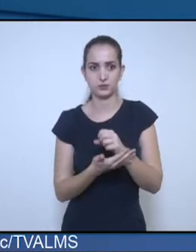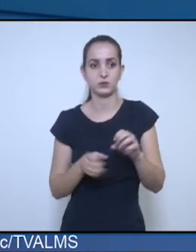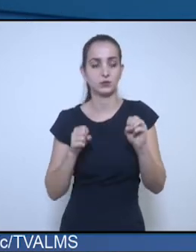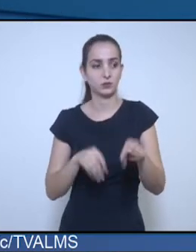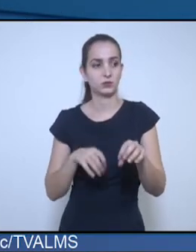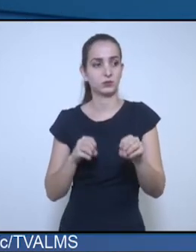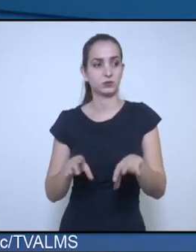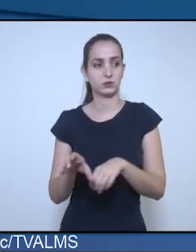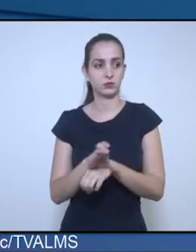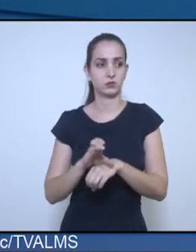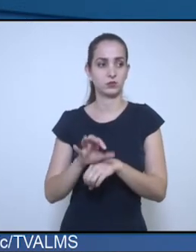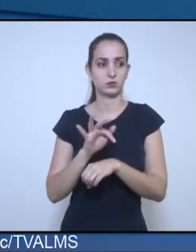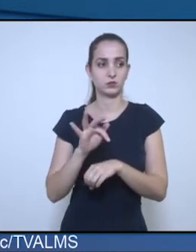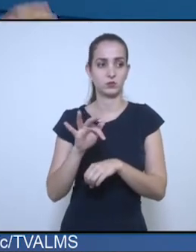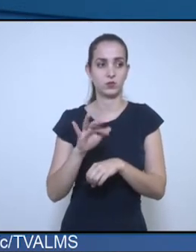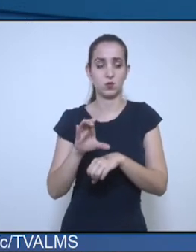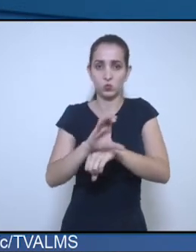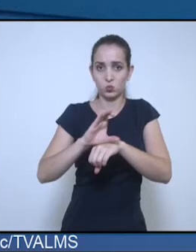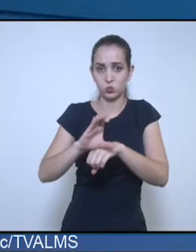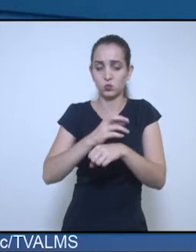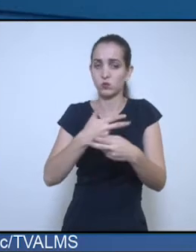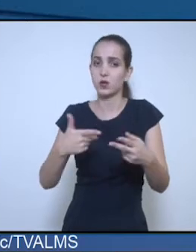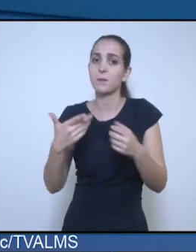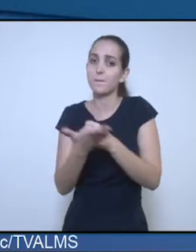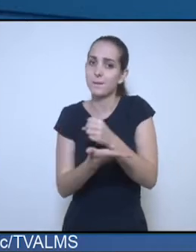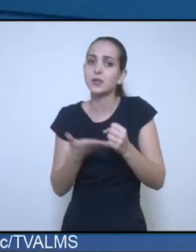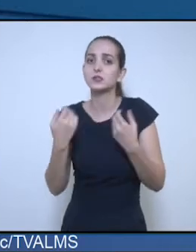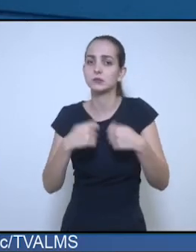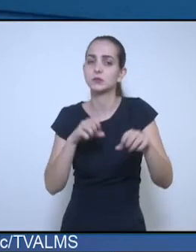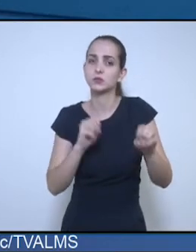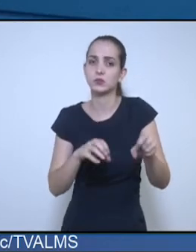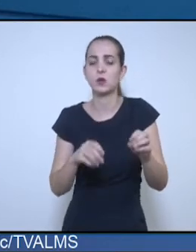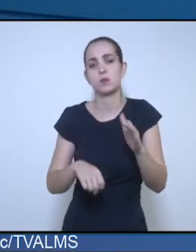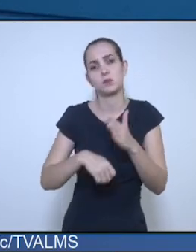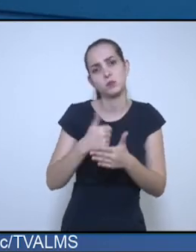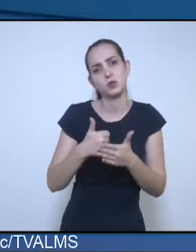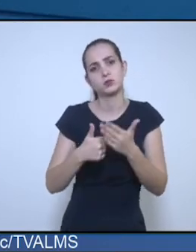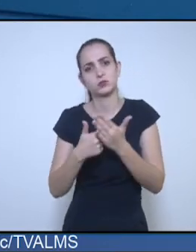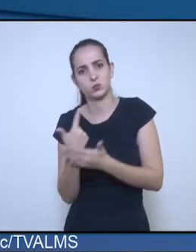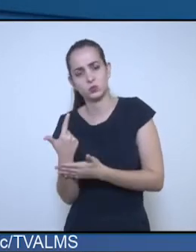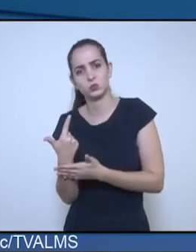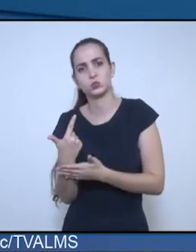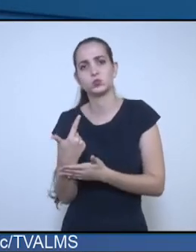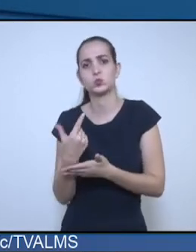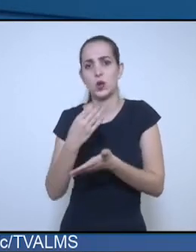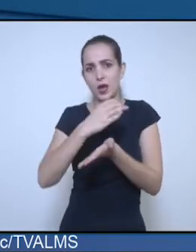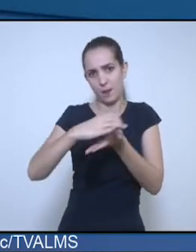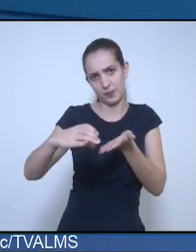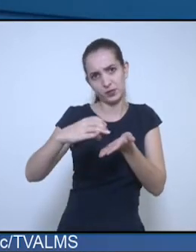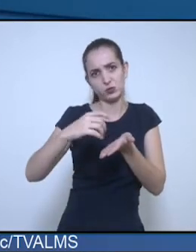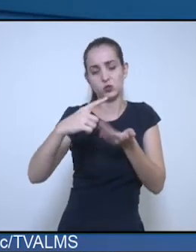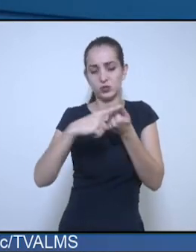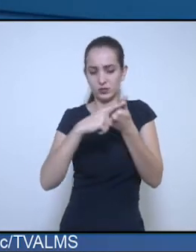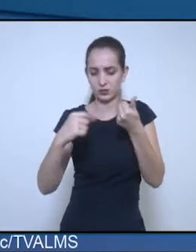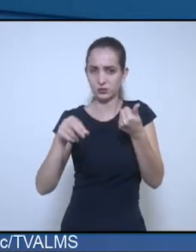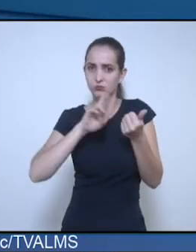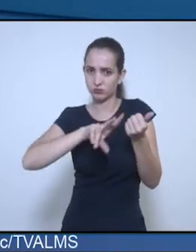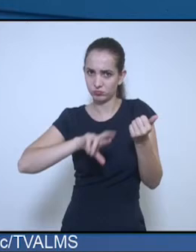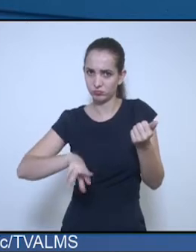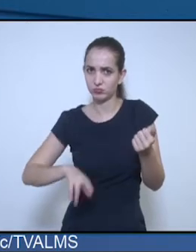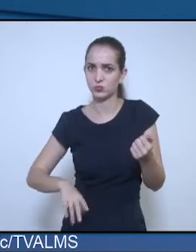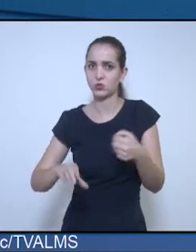Ensino constitucional básico, ou seja, os primeiros capítulos e artigos da Constituição Federal ser